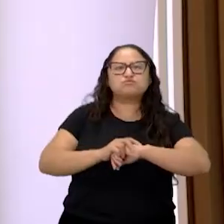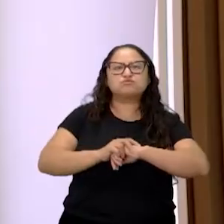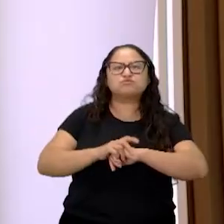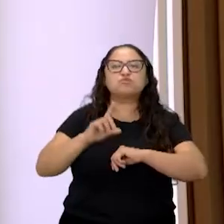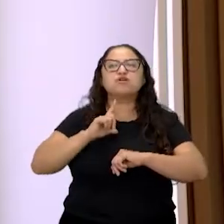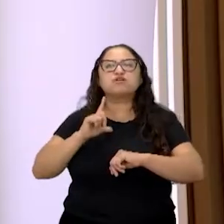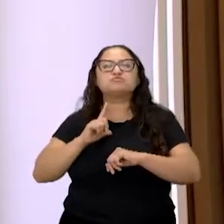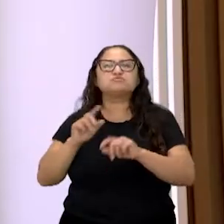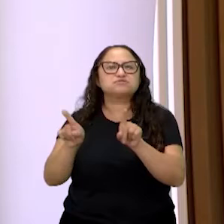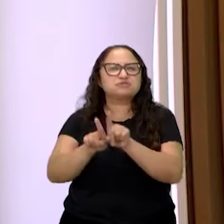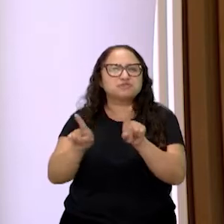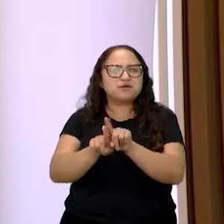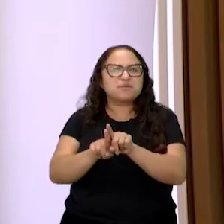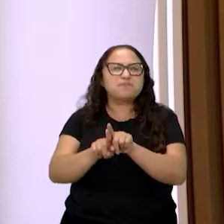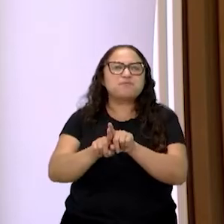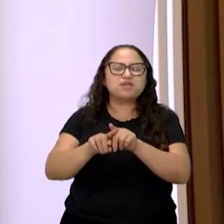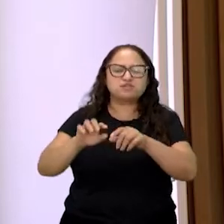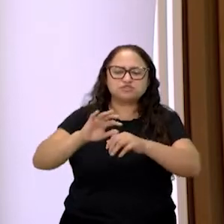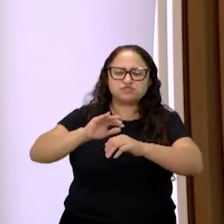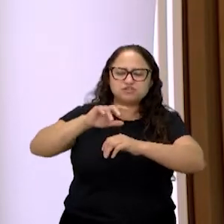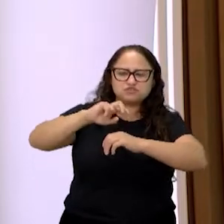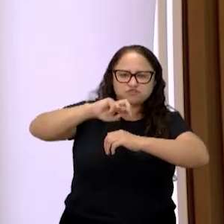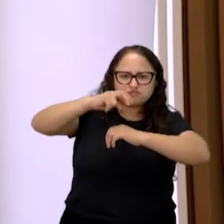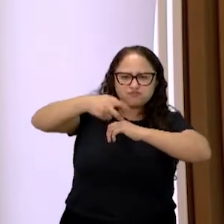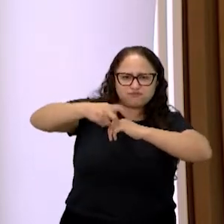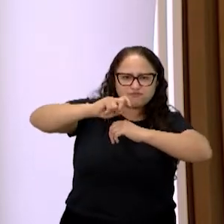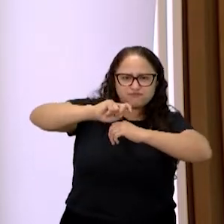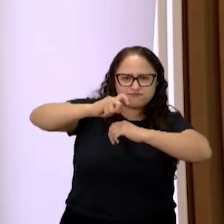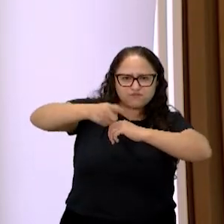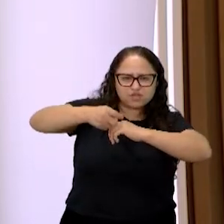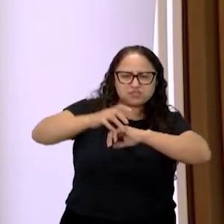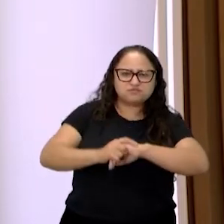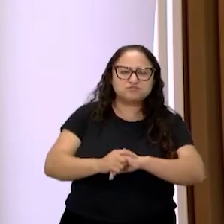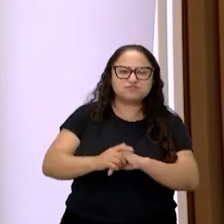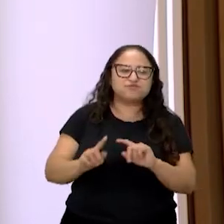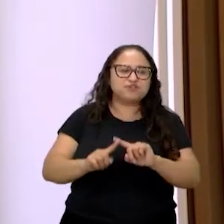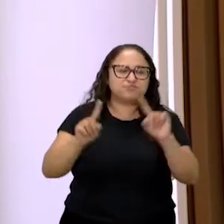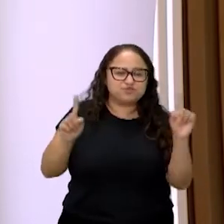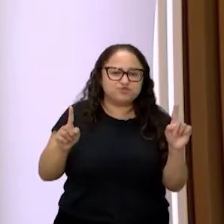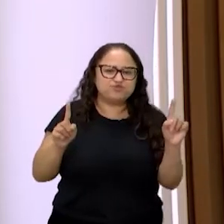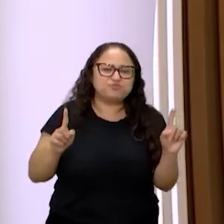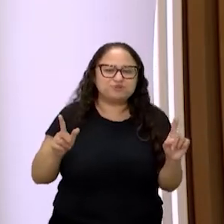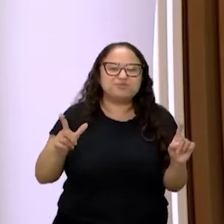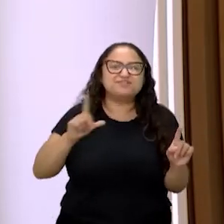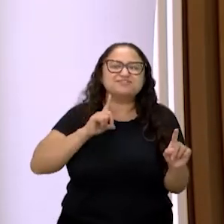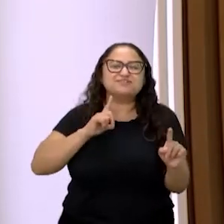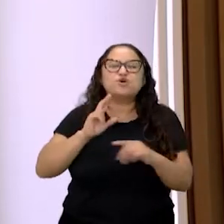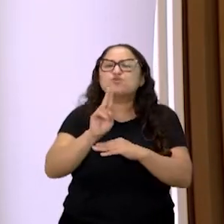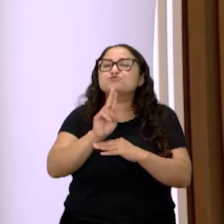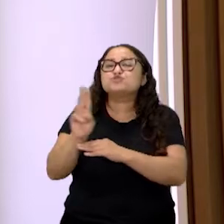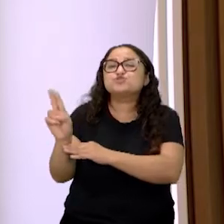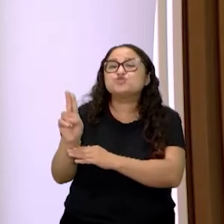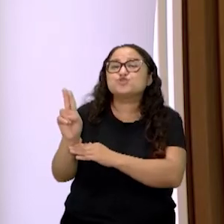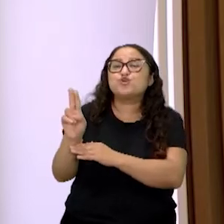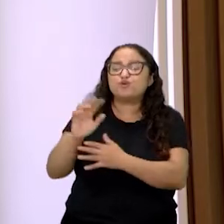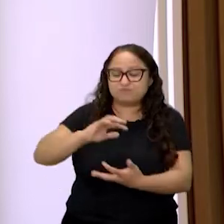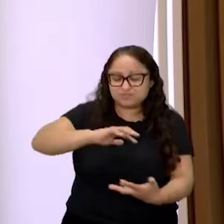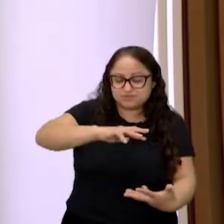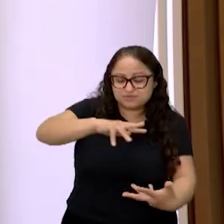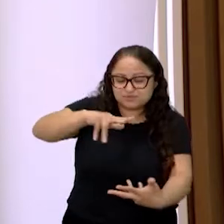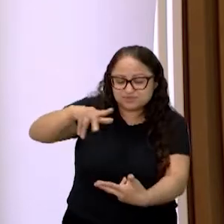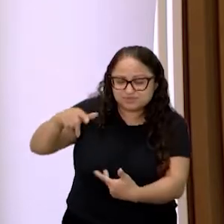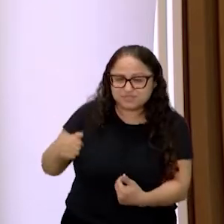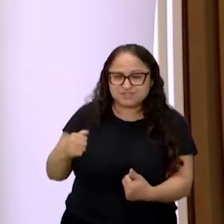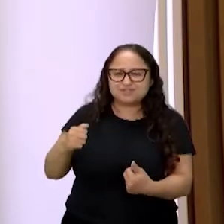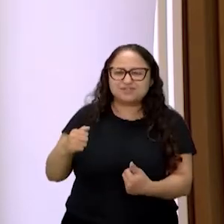de Vênus, mas eu gosto dos planetas mais por causa dos nomes dos planetas, né?